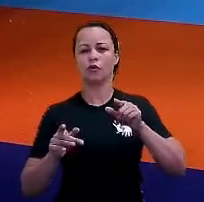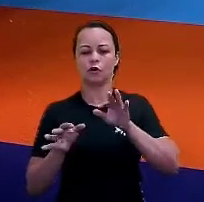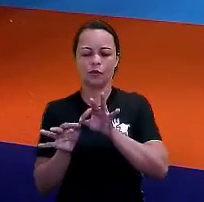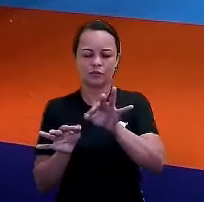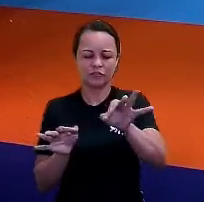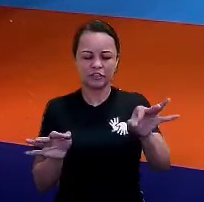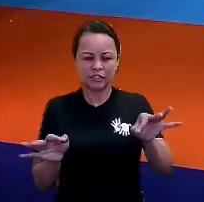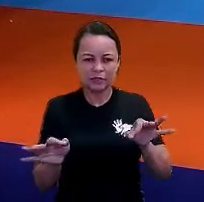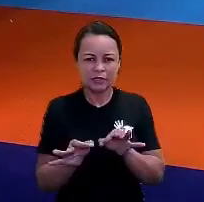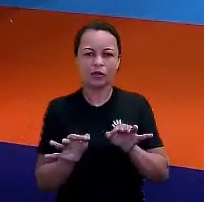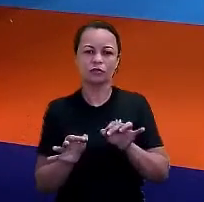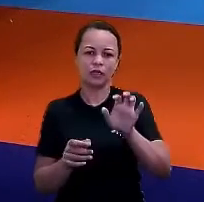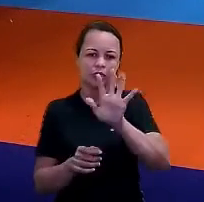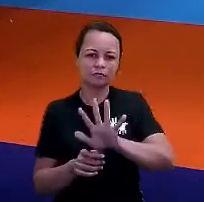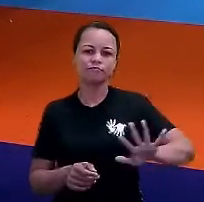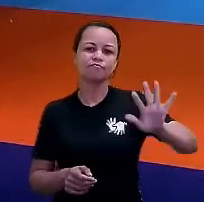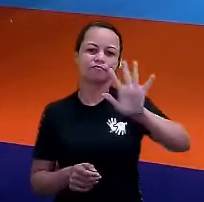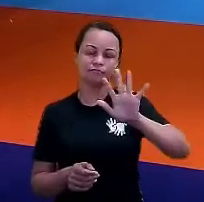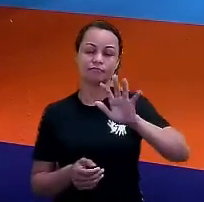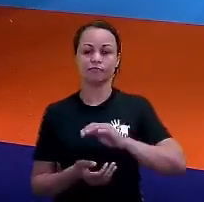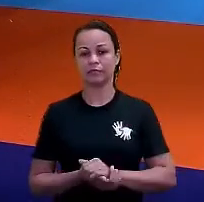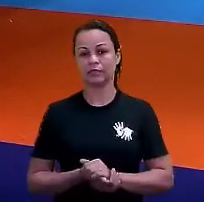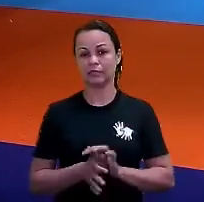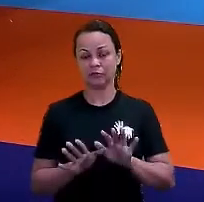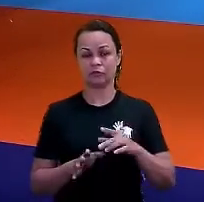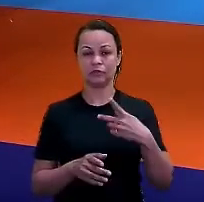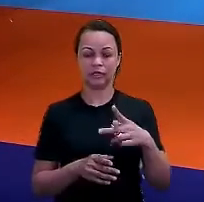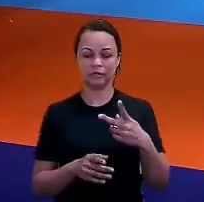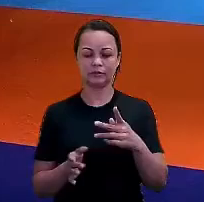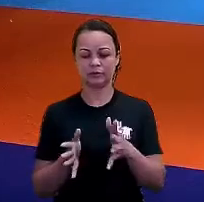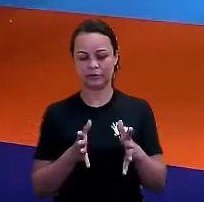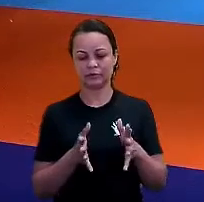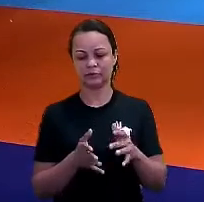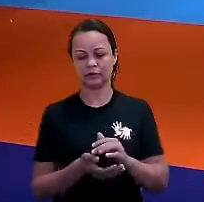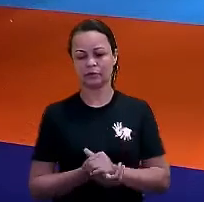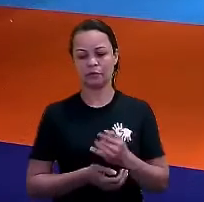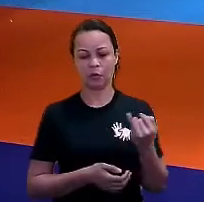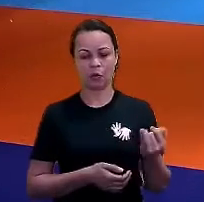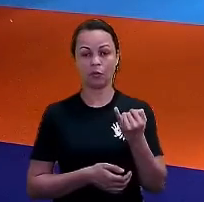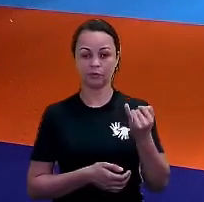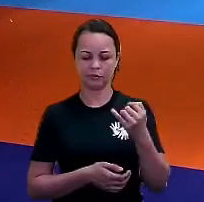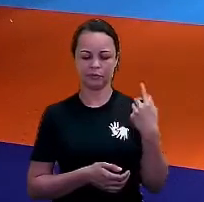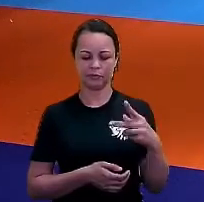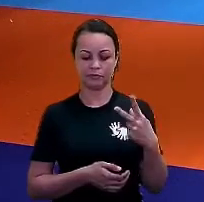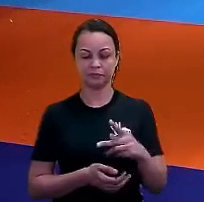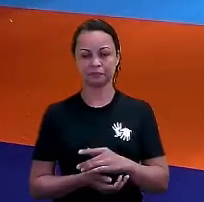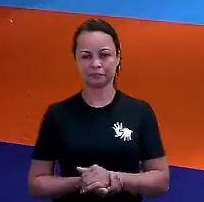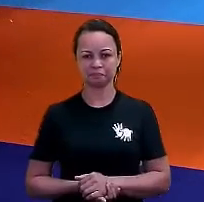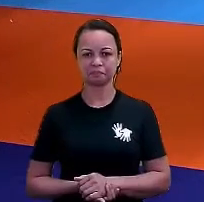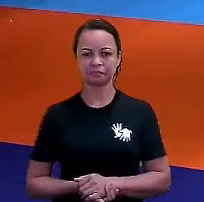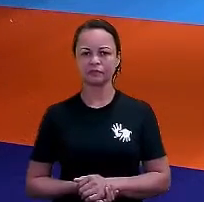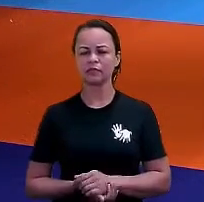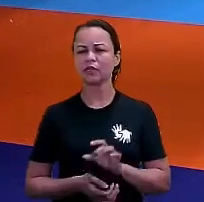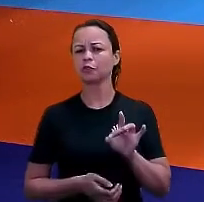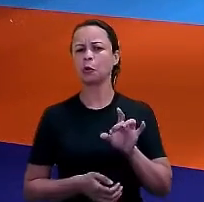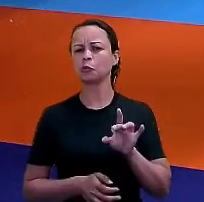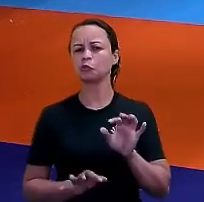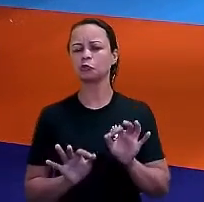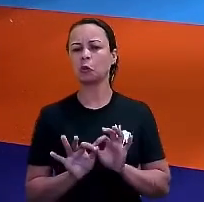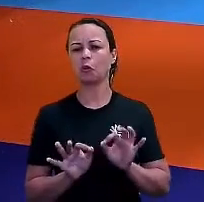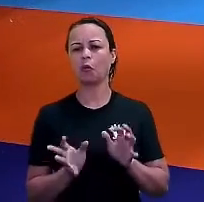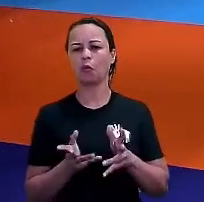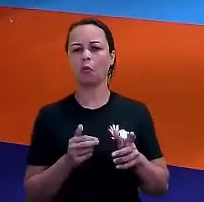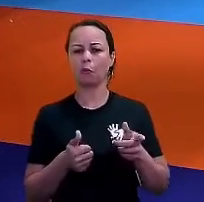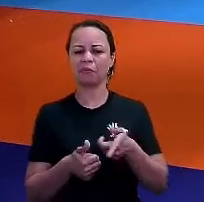território nacional. Então, talvez isso seja o grande feito dela, sabe? Não apenas ter sido o primeiro